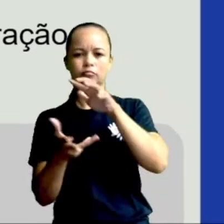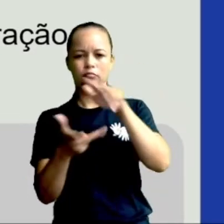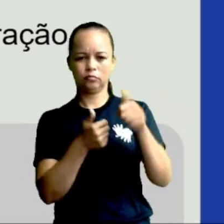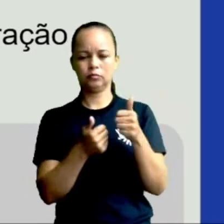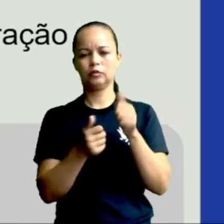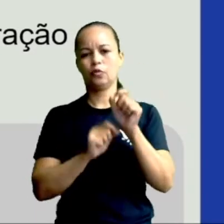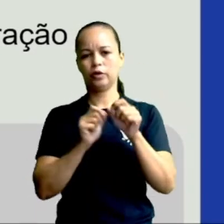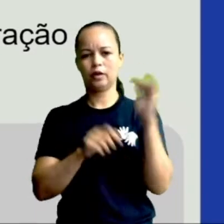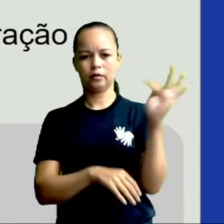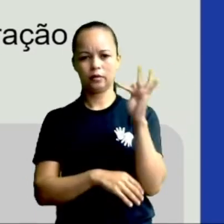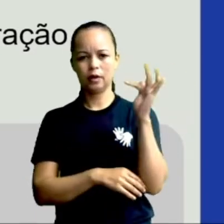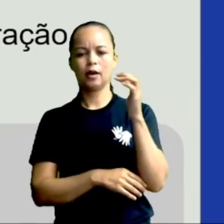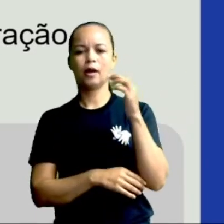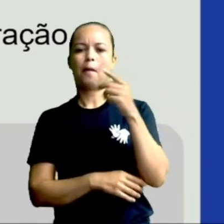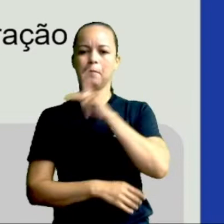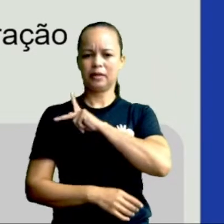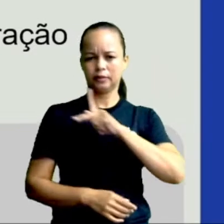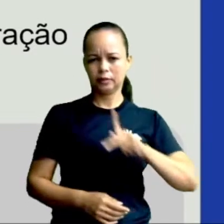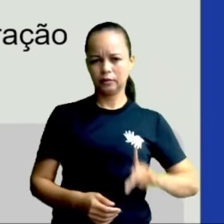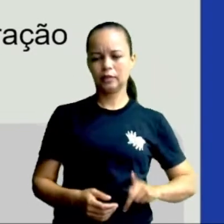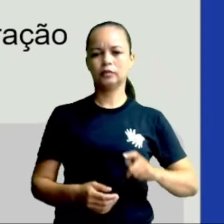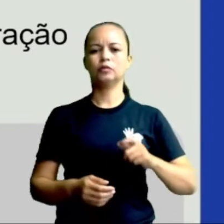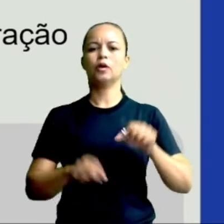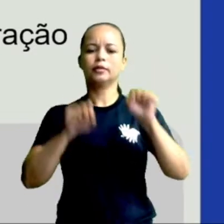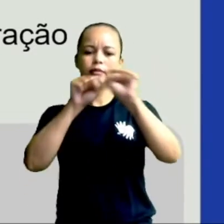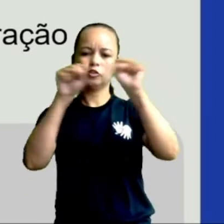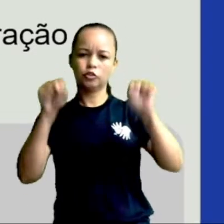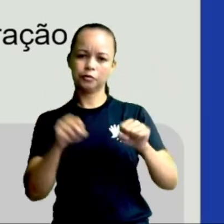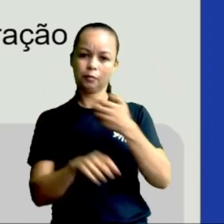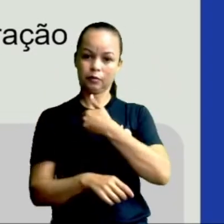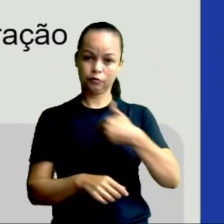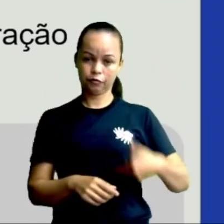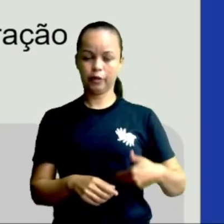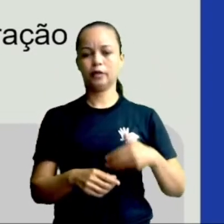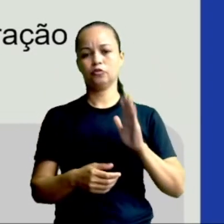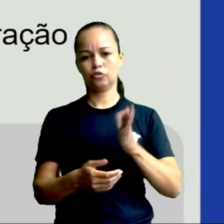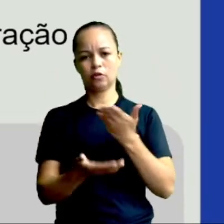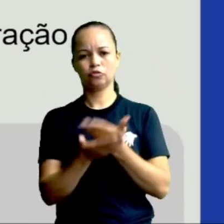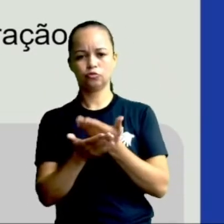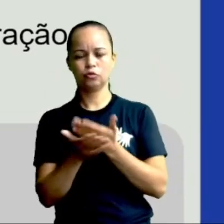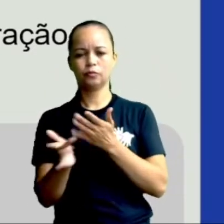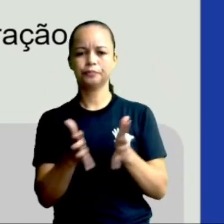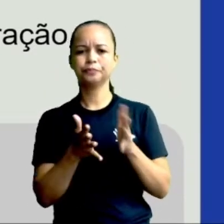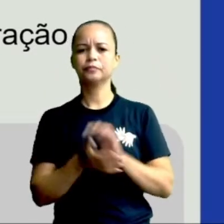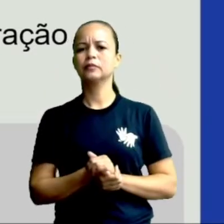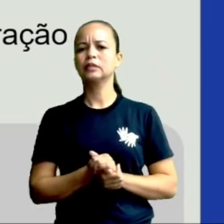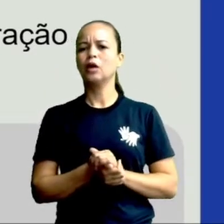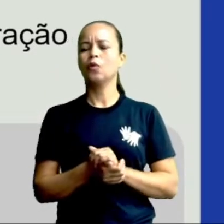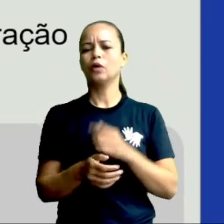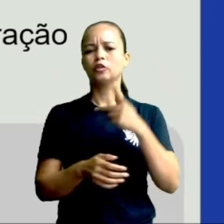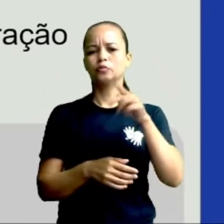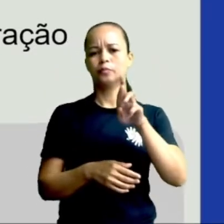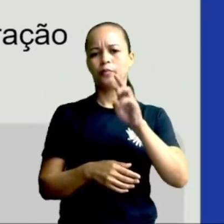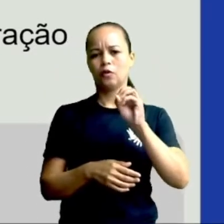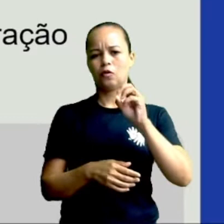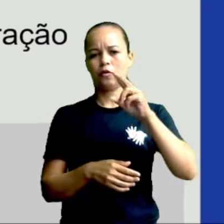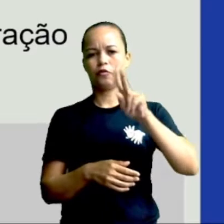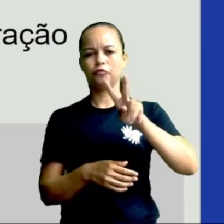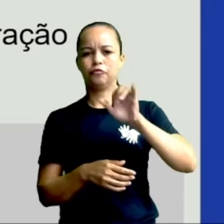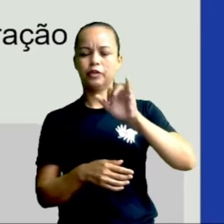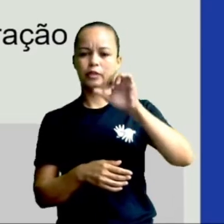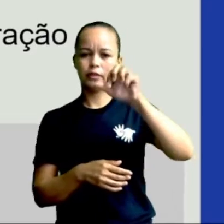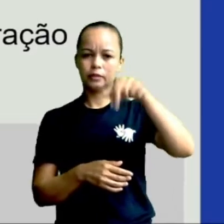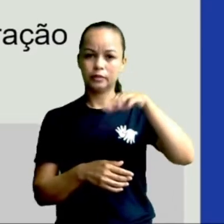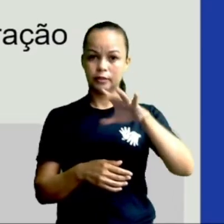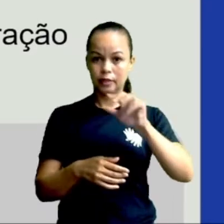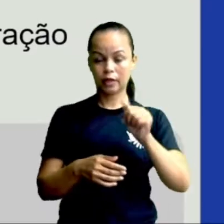federalismo e presidencialismo, né, sistemas de governo, né, isto é, as províncias, o que antes, os estados antes eram